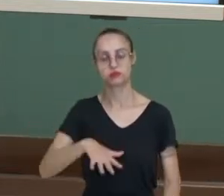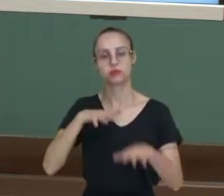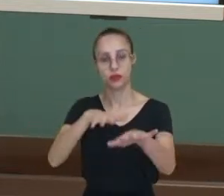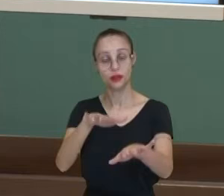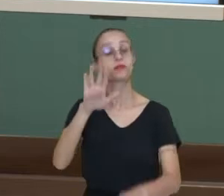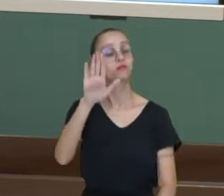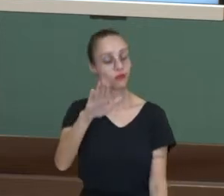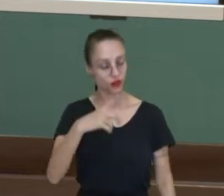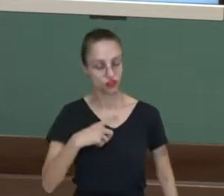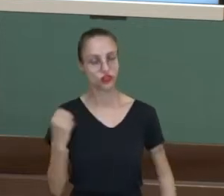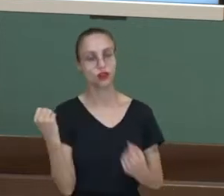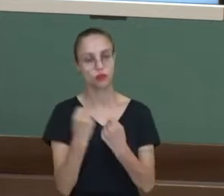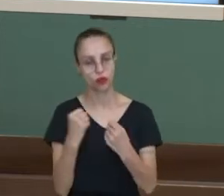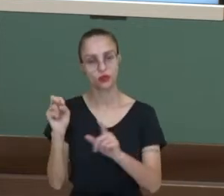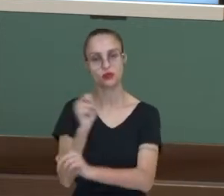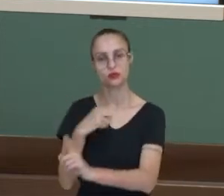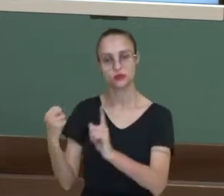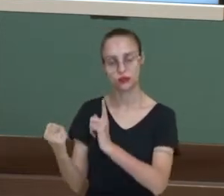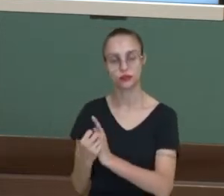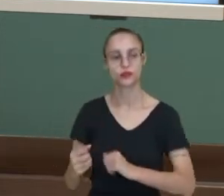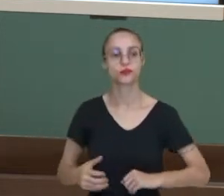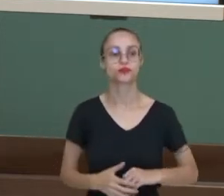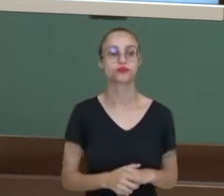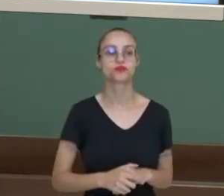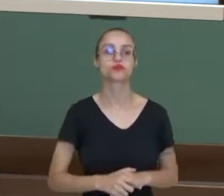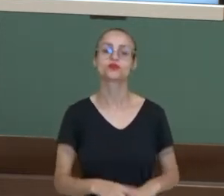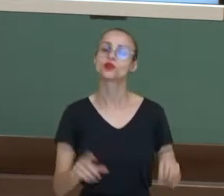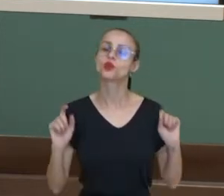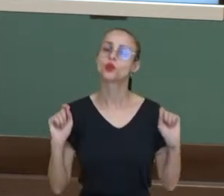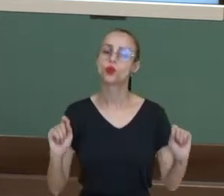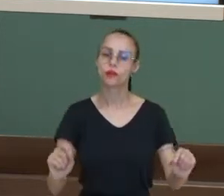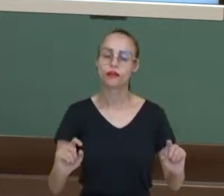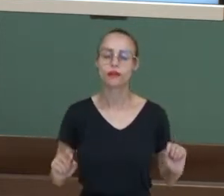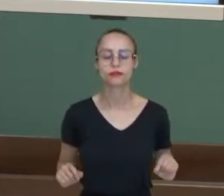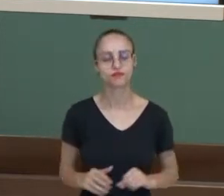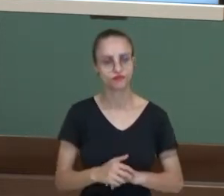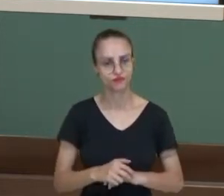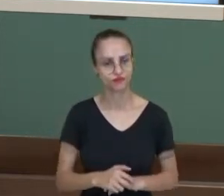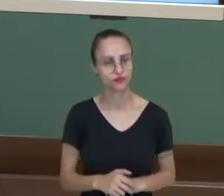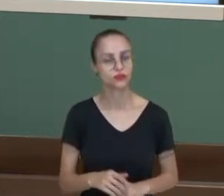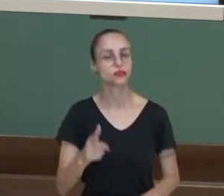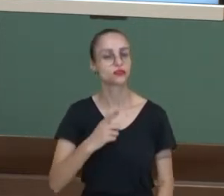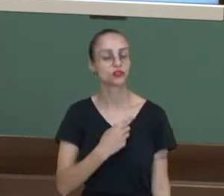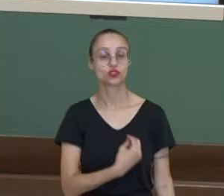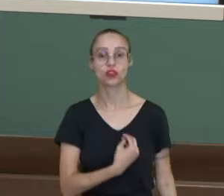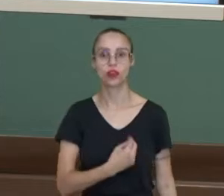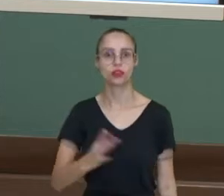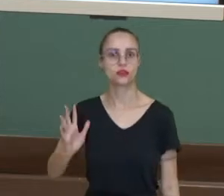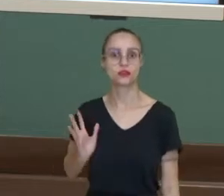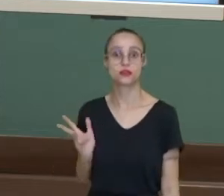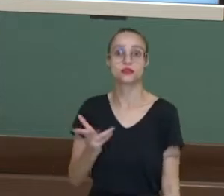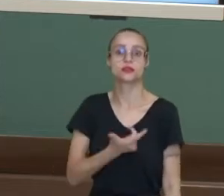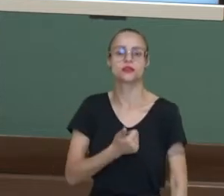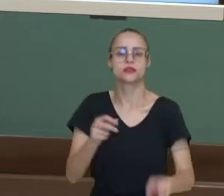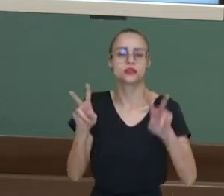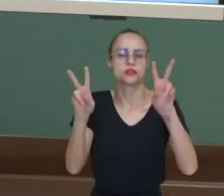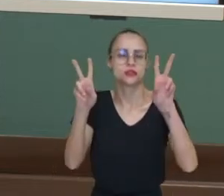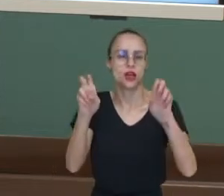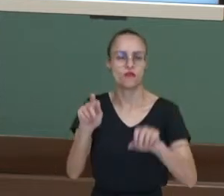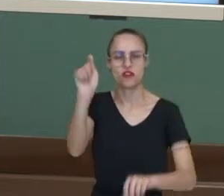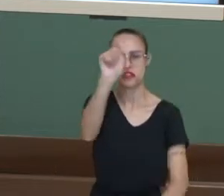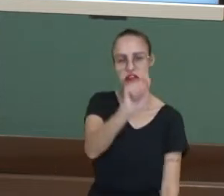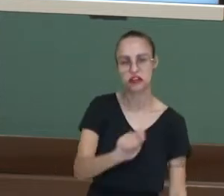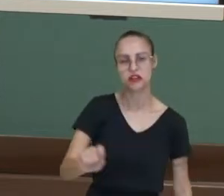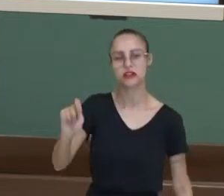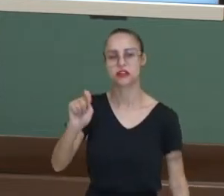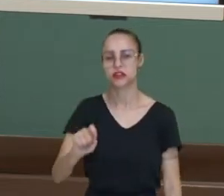de civis. E a grande afirmação era: estavam salvando o país da anarquia, da